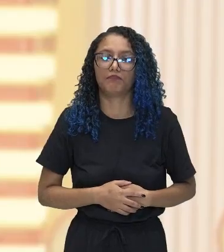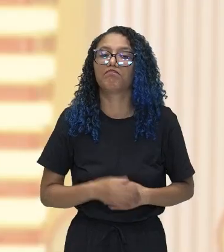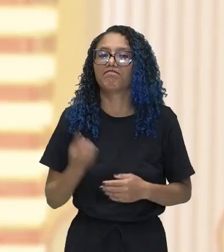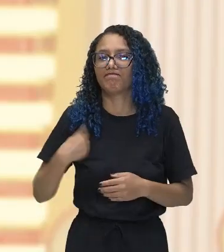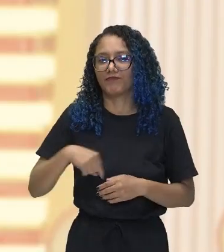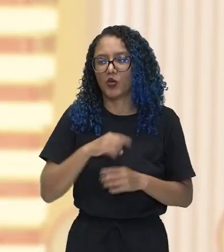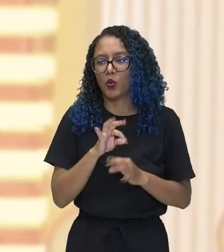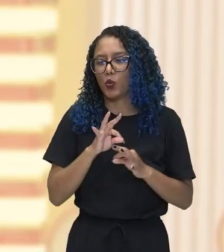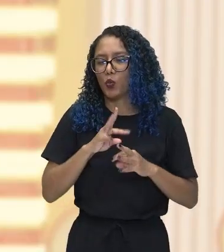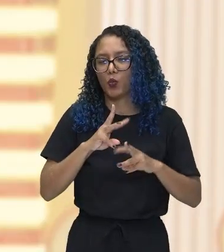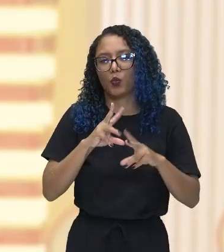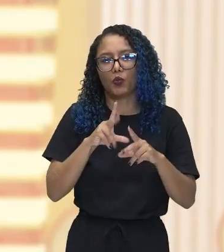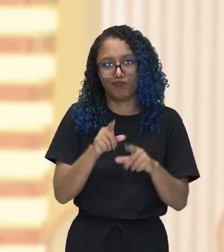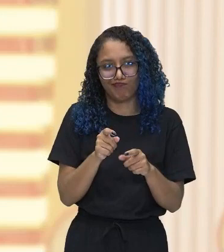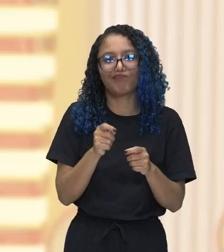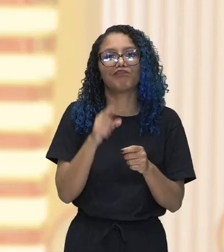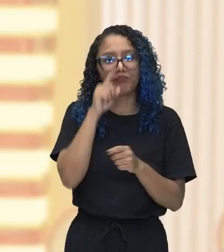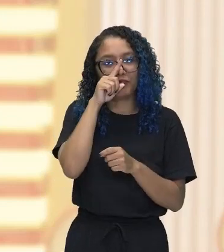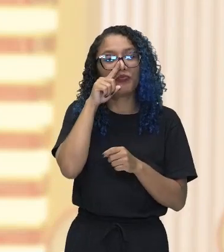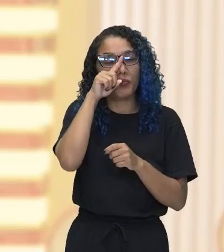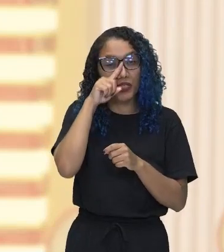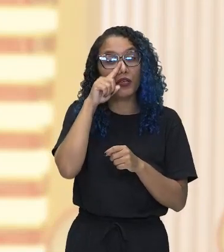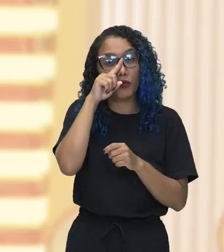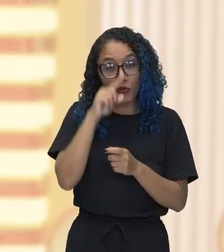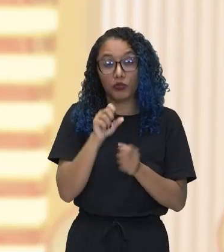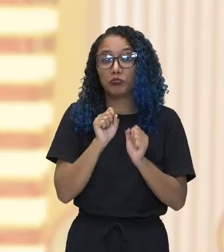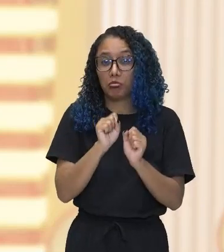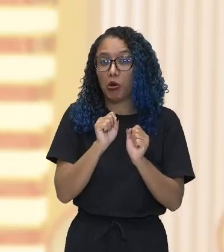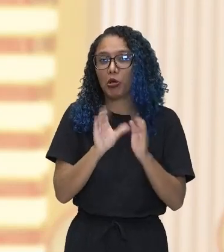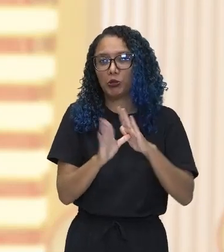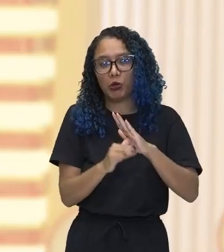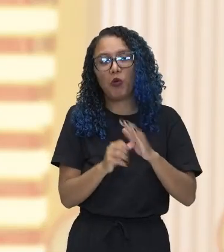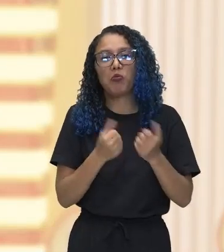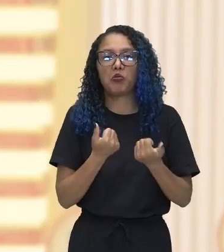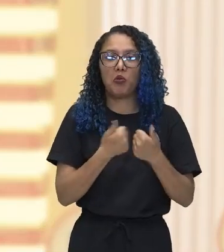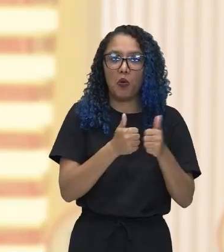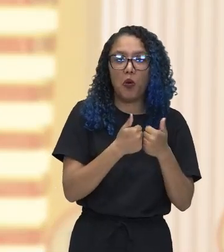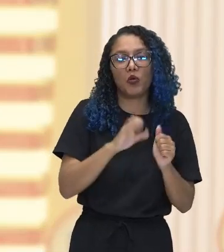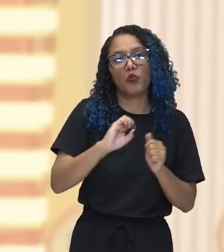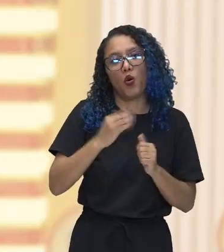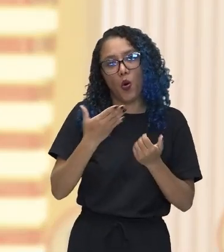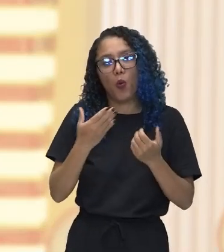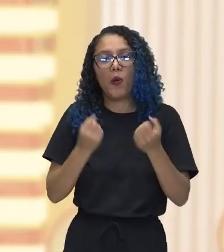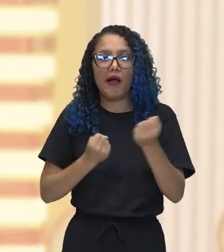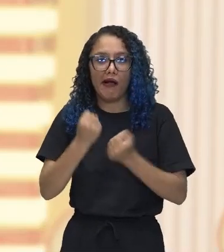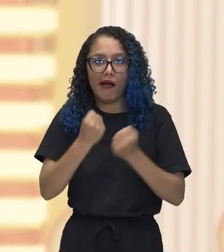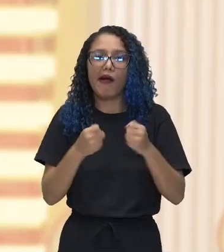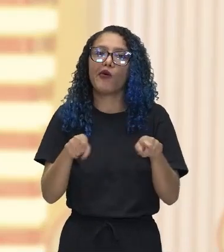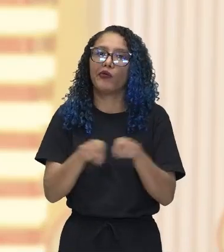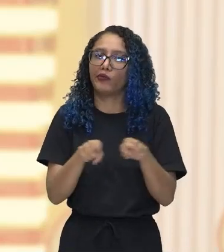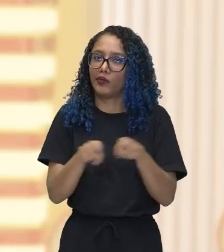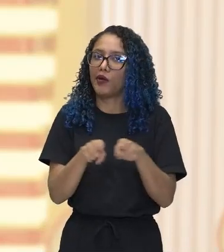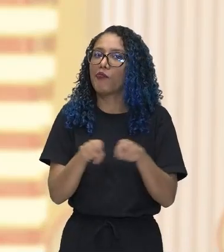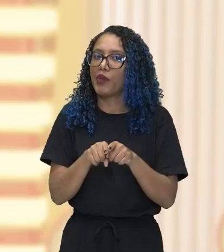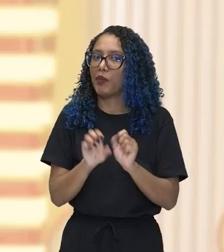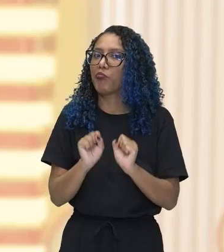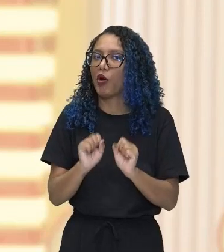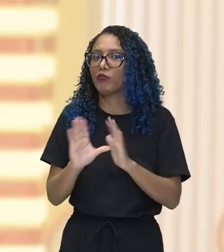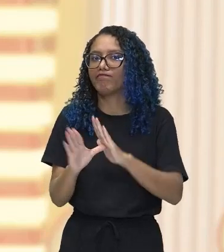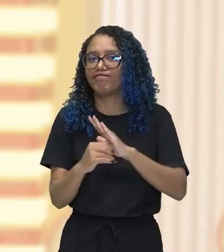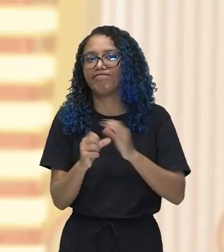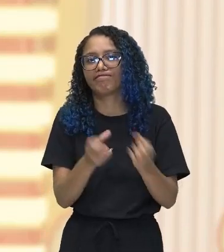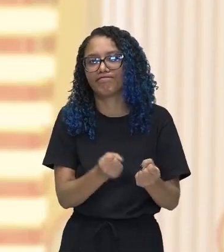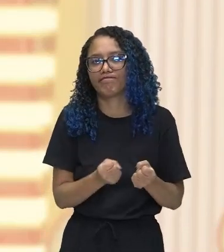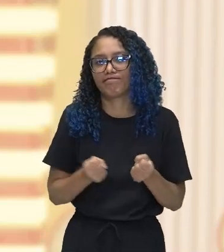risco de sermos assaltados, seja no ônibus ou se tem carro, o carro também aí, né, ser levado